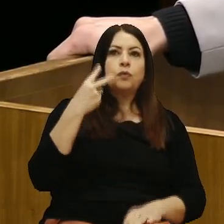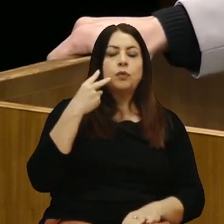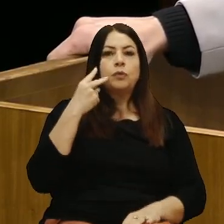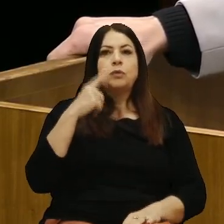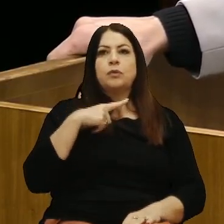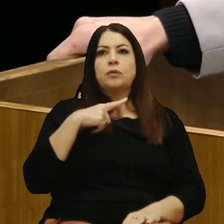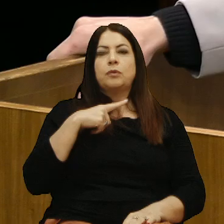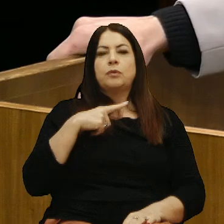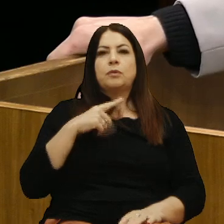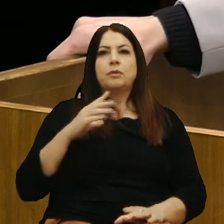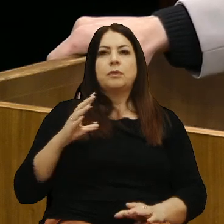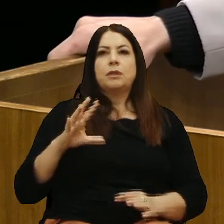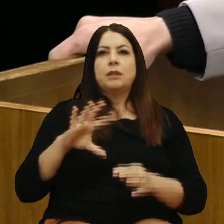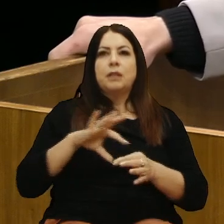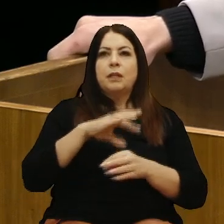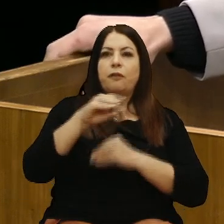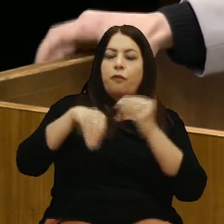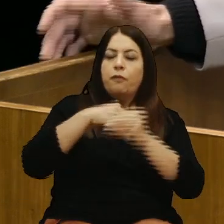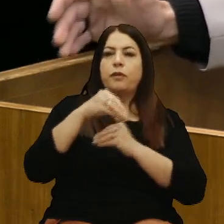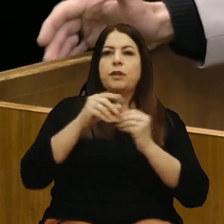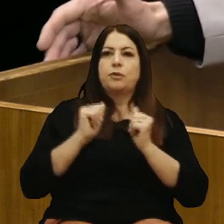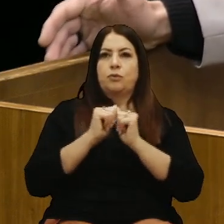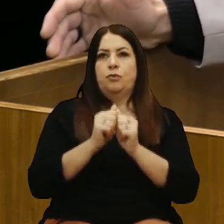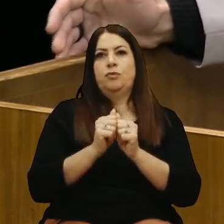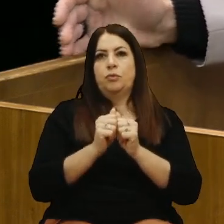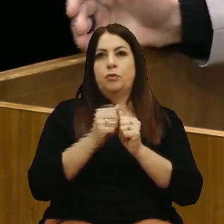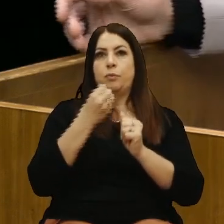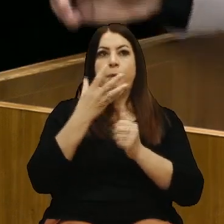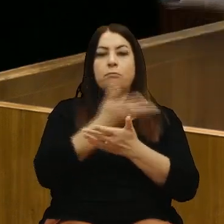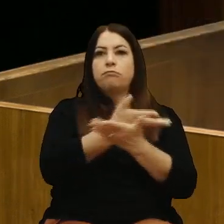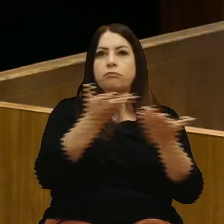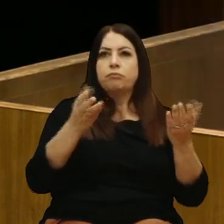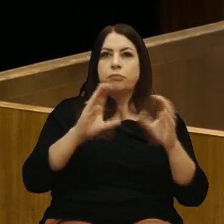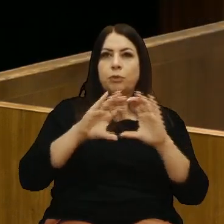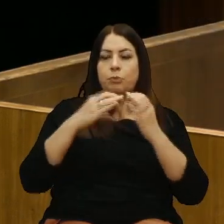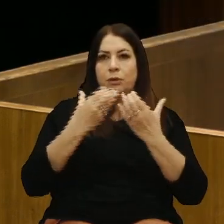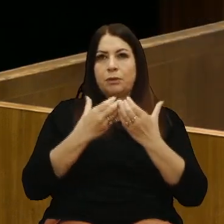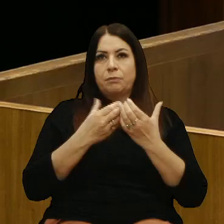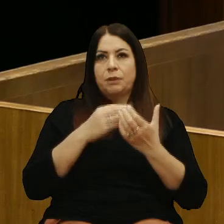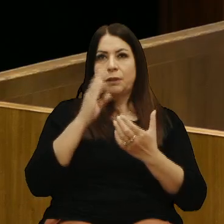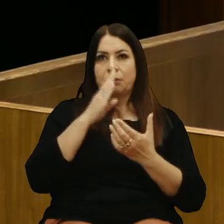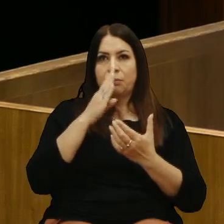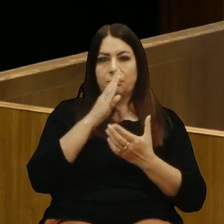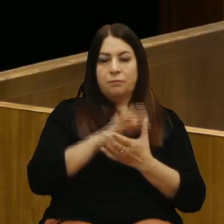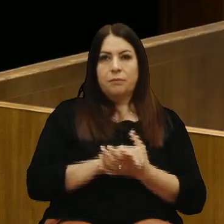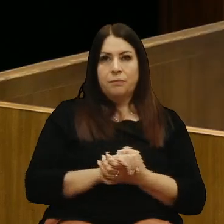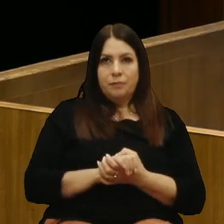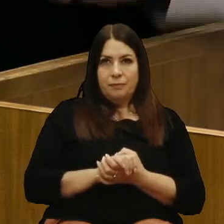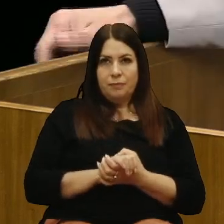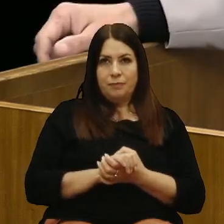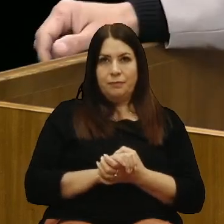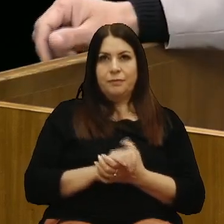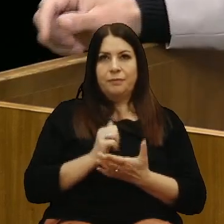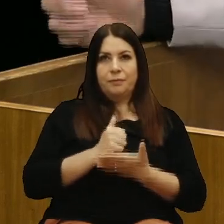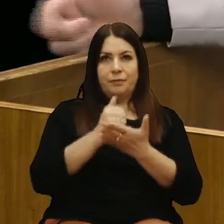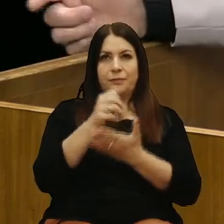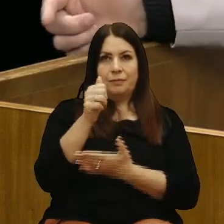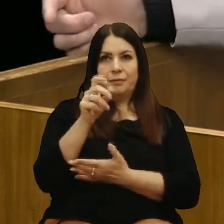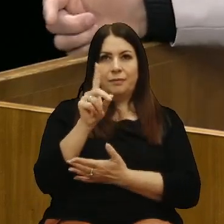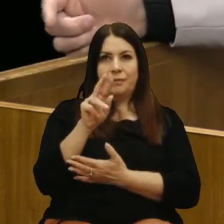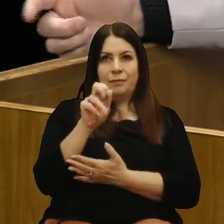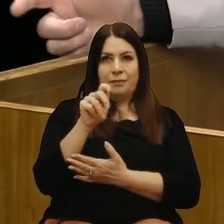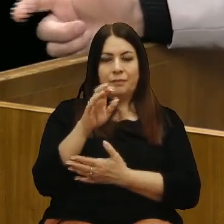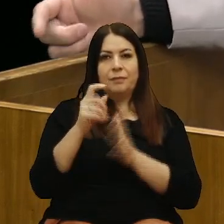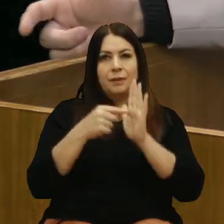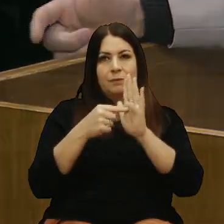estão enganjados e envolvidos, pensando no bem comum da comunidade. Bem rapidamente, quero que a minha assessoria, a Adriane, só possa ir